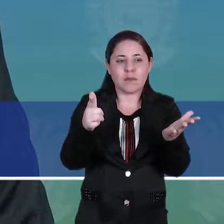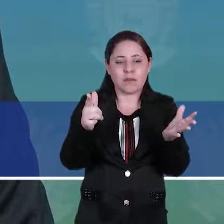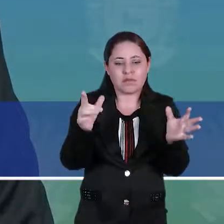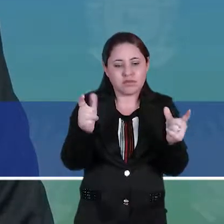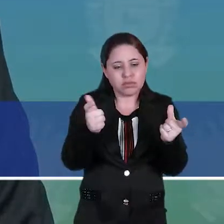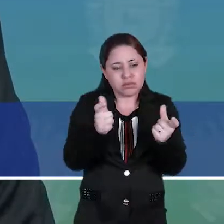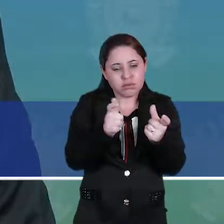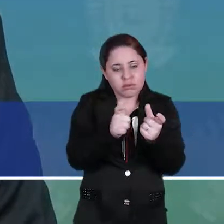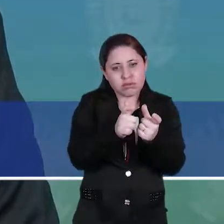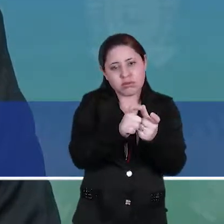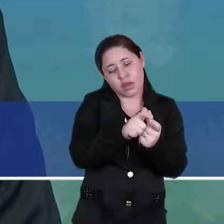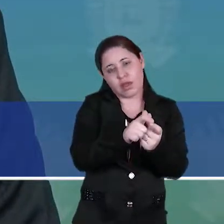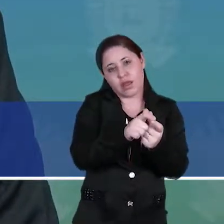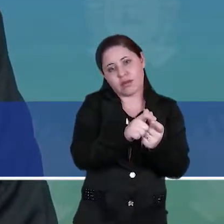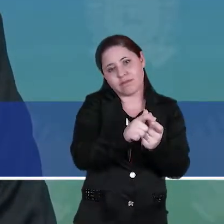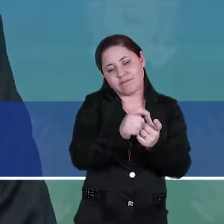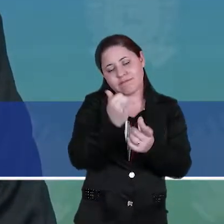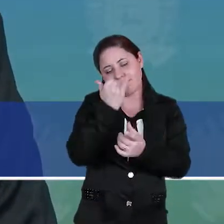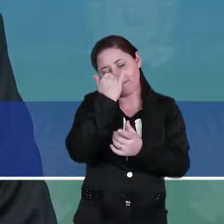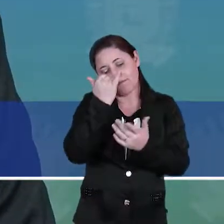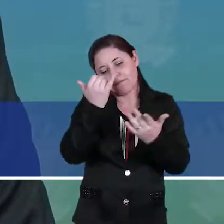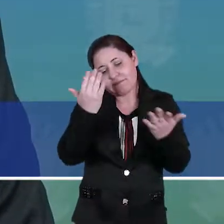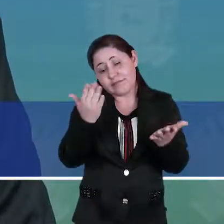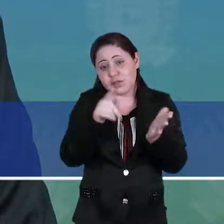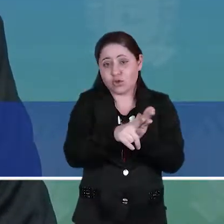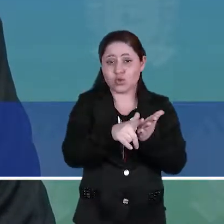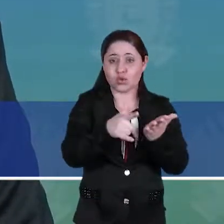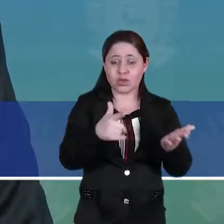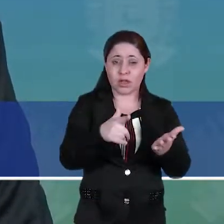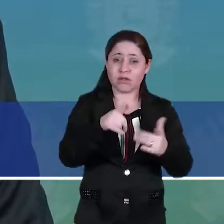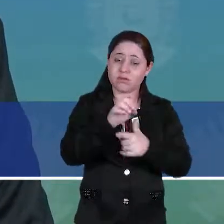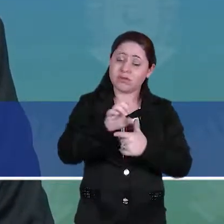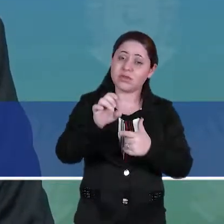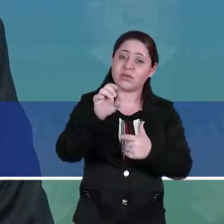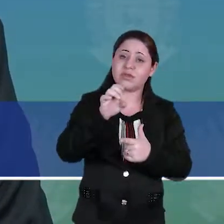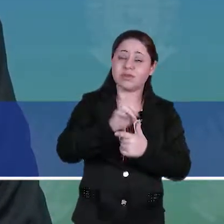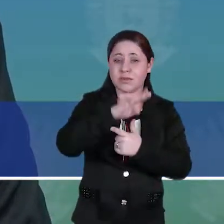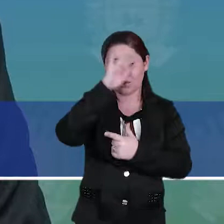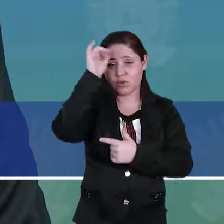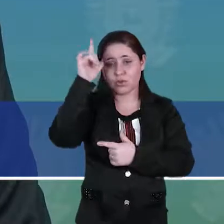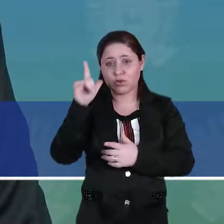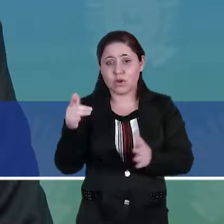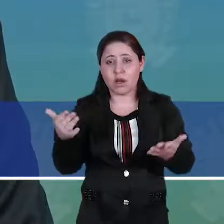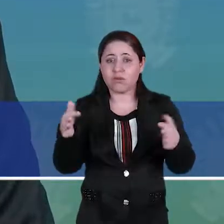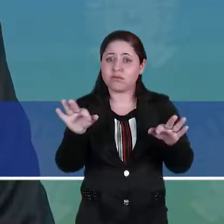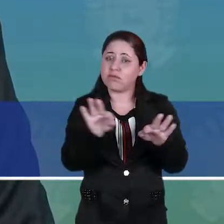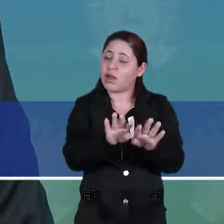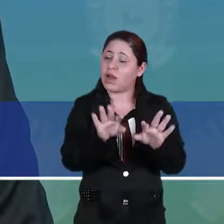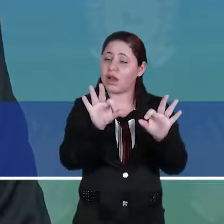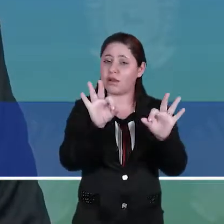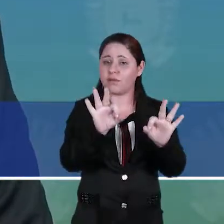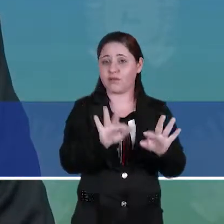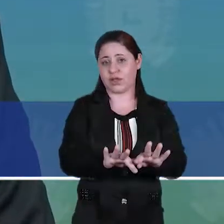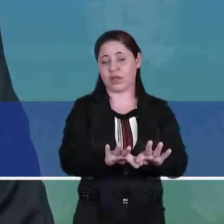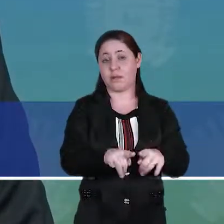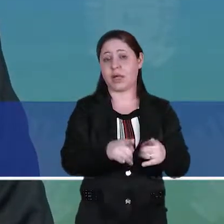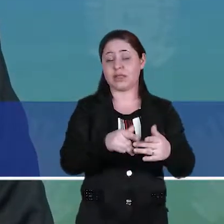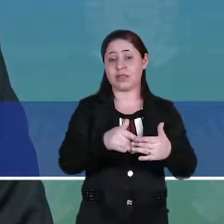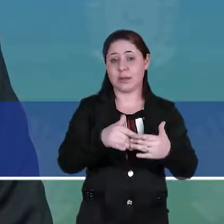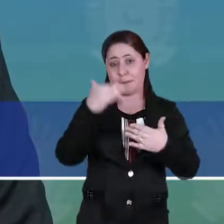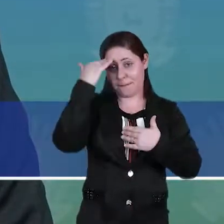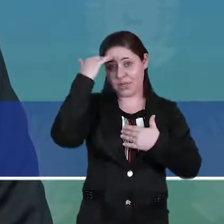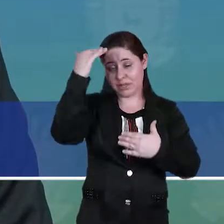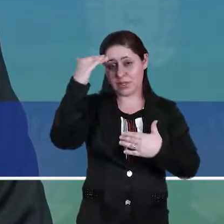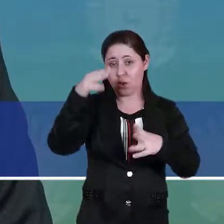foi perdendo espaço. E, infelizmente, esse jornal mais antigo no Mato Grosso do Sul fecha suas portas, mas